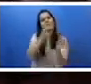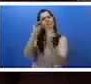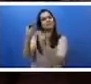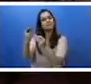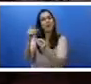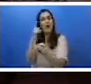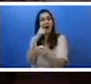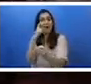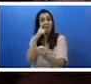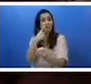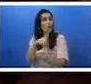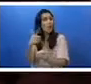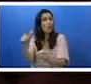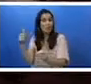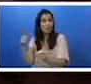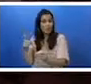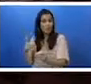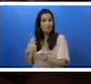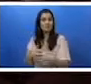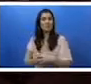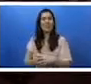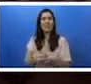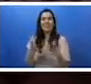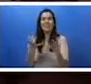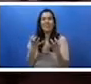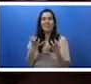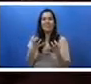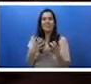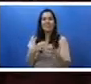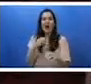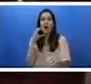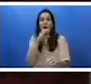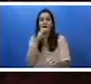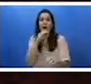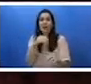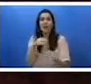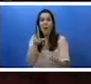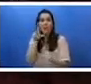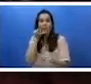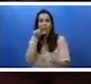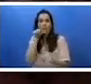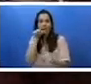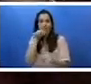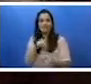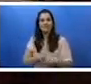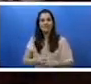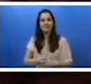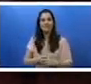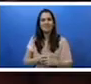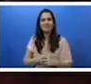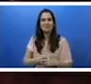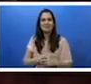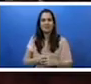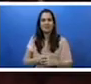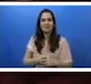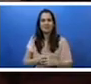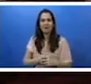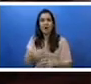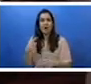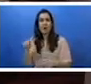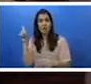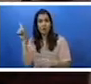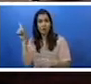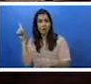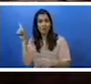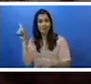bruxa de um ponto ao outro. Ela queria correr atrás do Pica-Pau. Vamos ver, qual que é o outro?